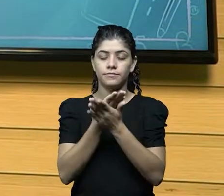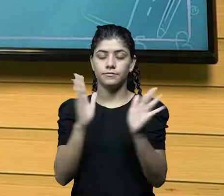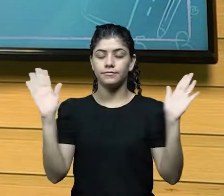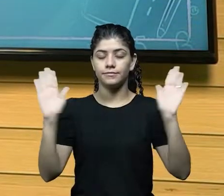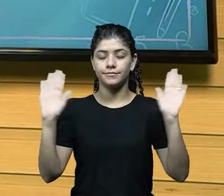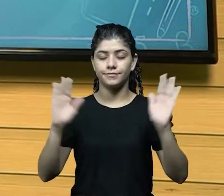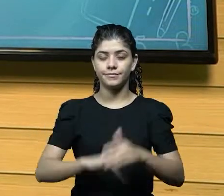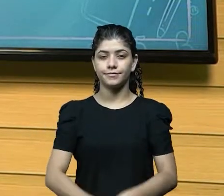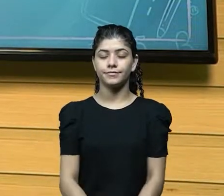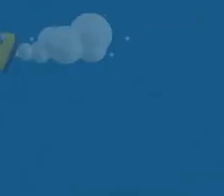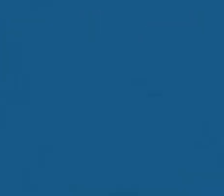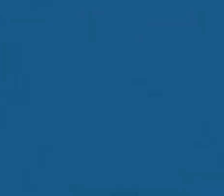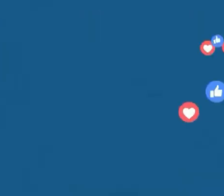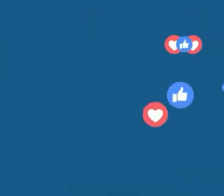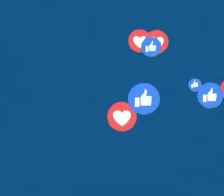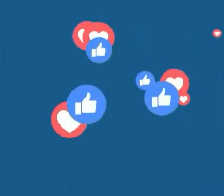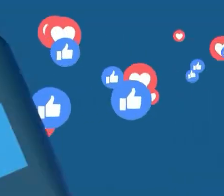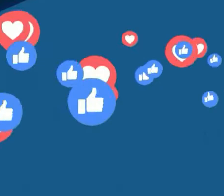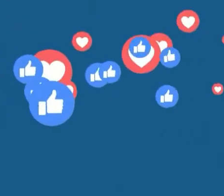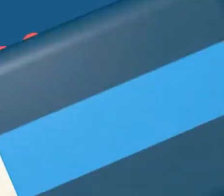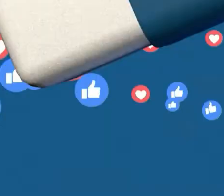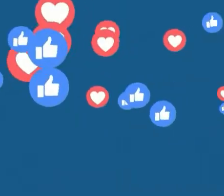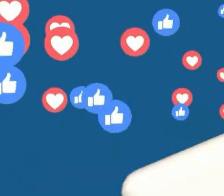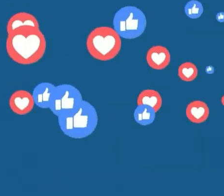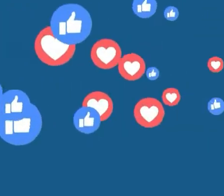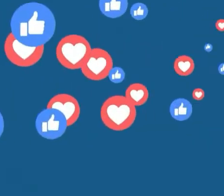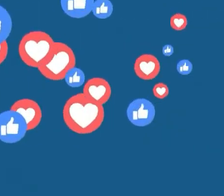#continue em casa estudando.